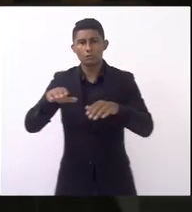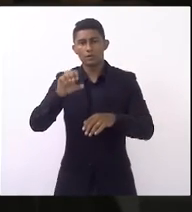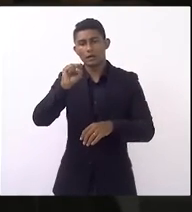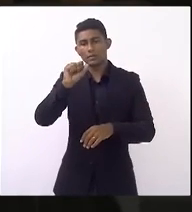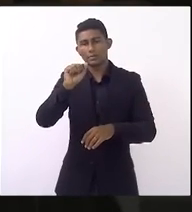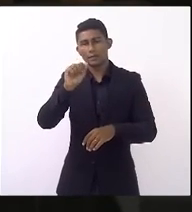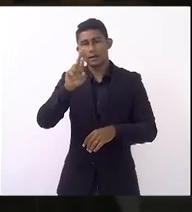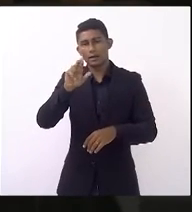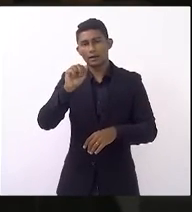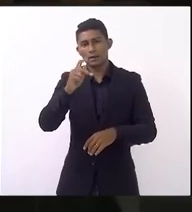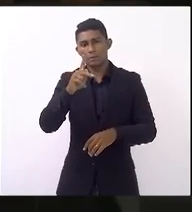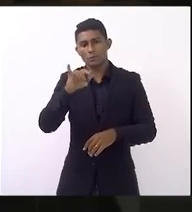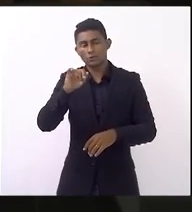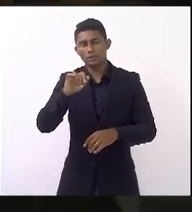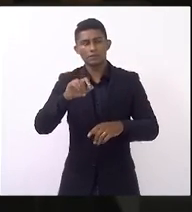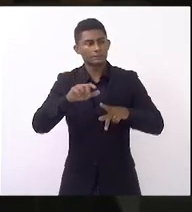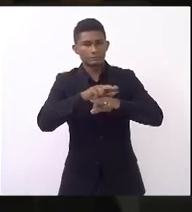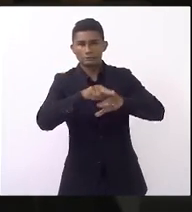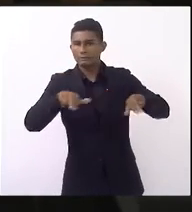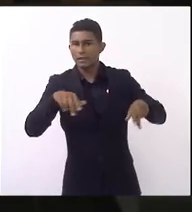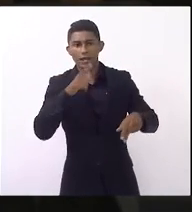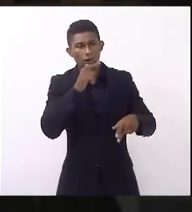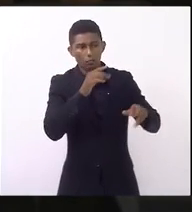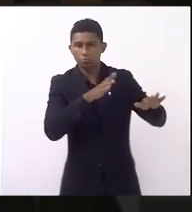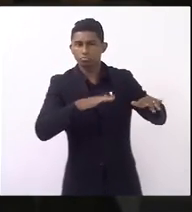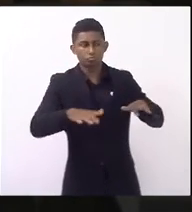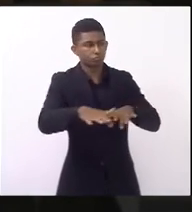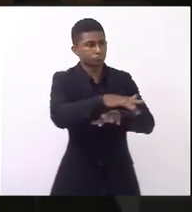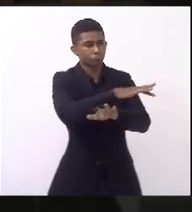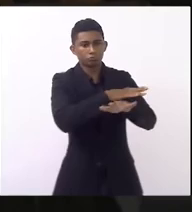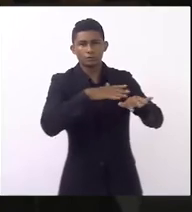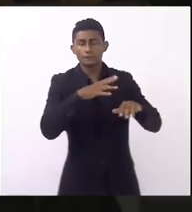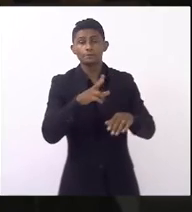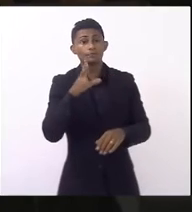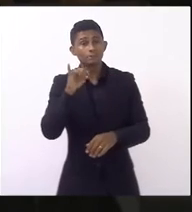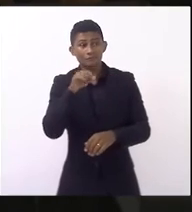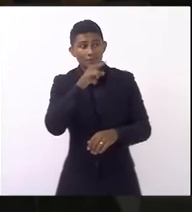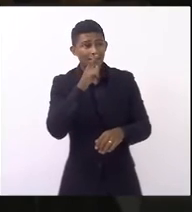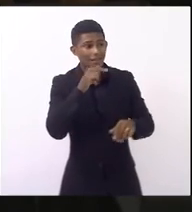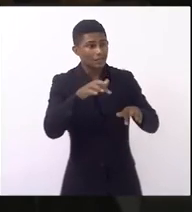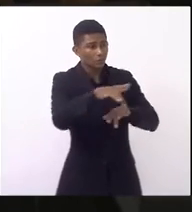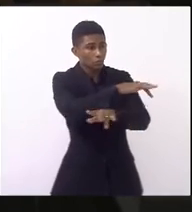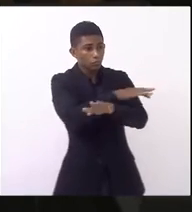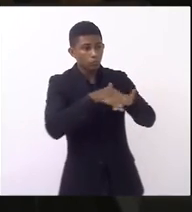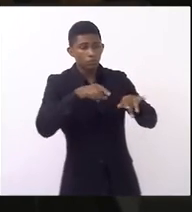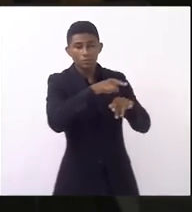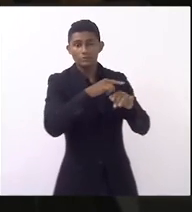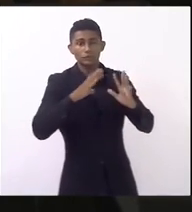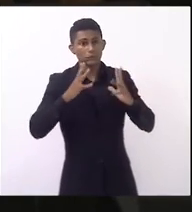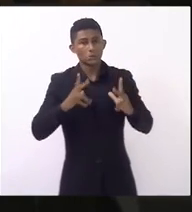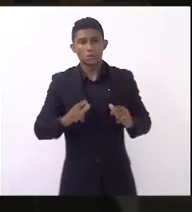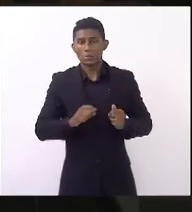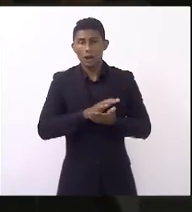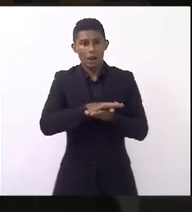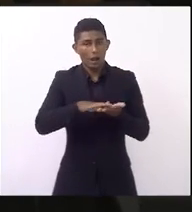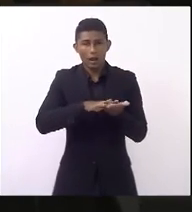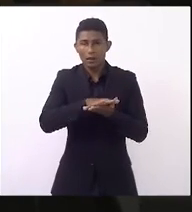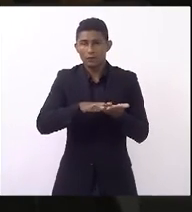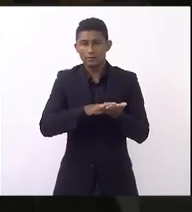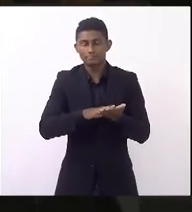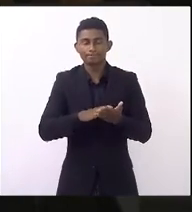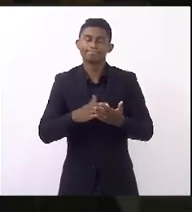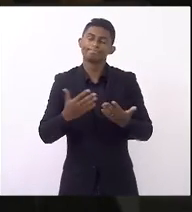Então, se esses rios, que são os principais, não tiverem absolutamente dragados, os